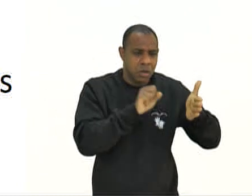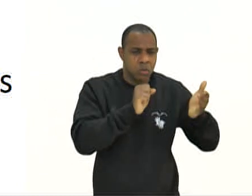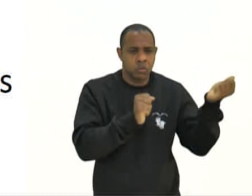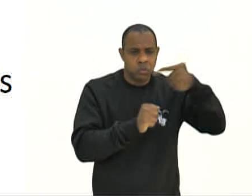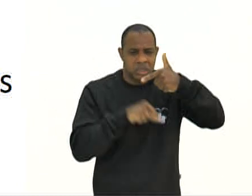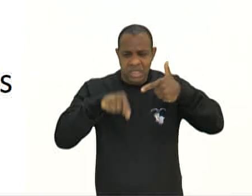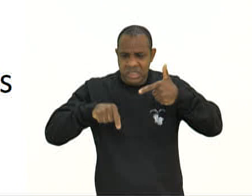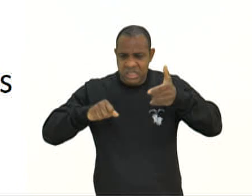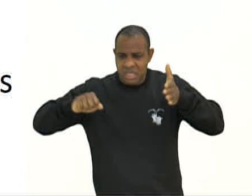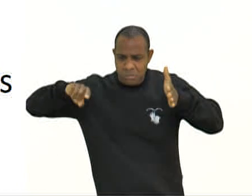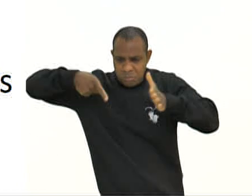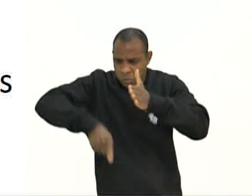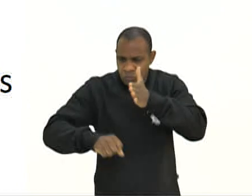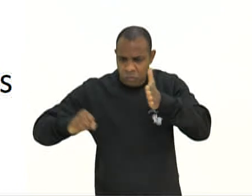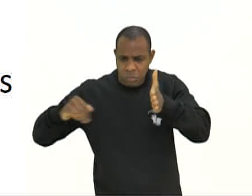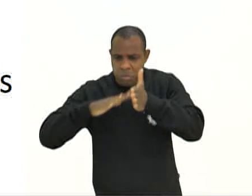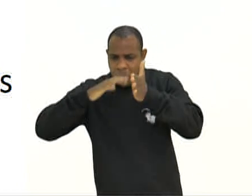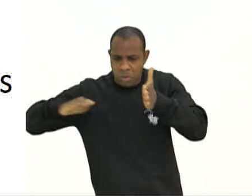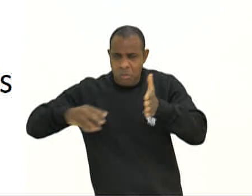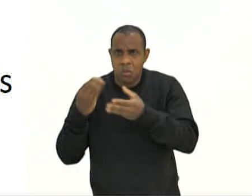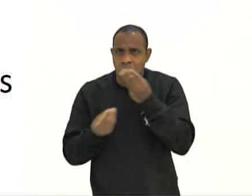para vocês pensarem na resposta.